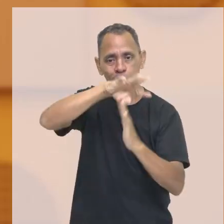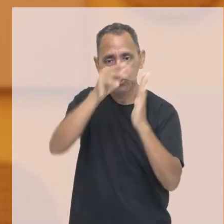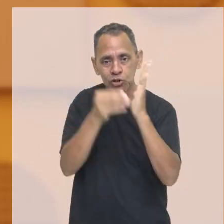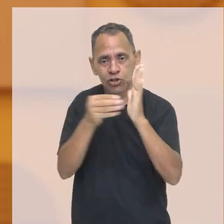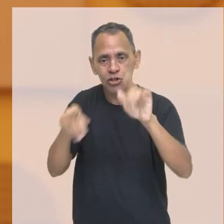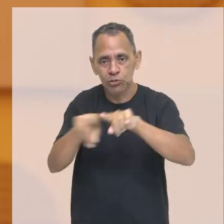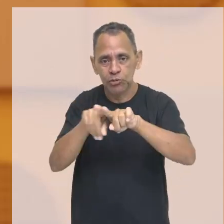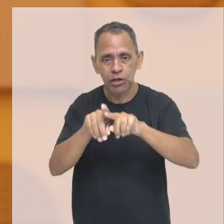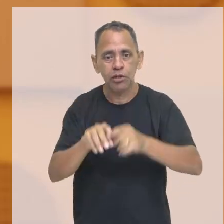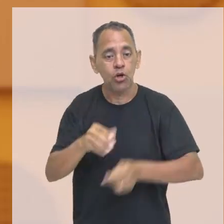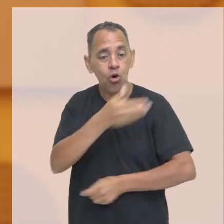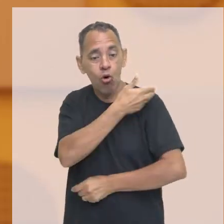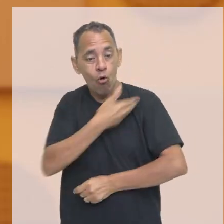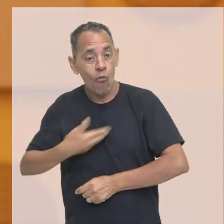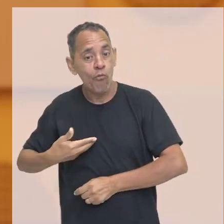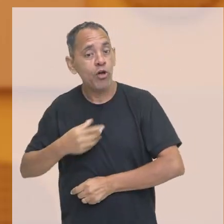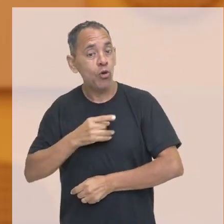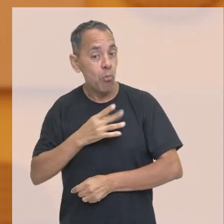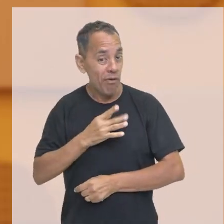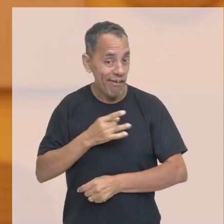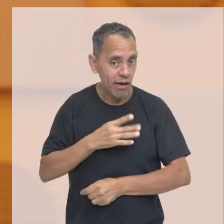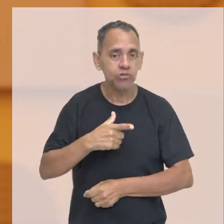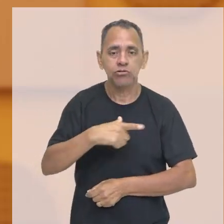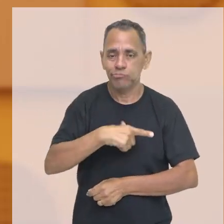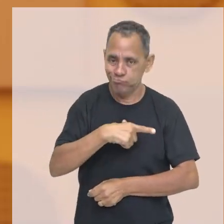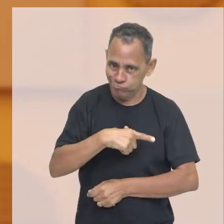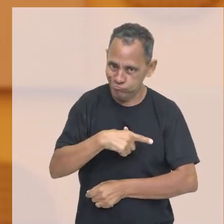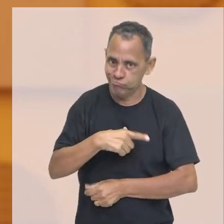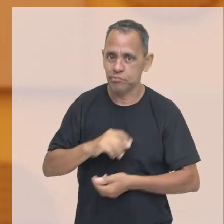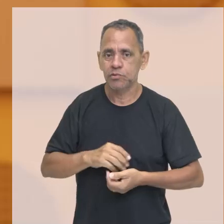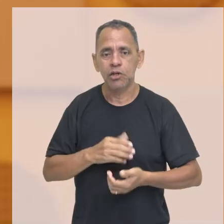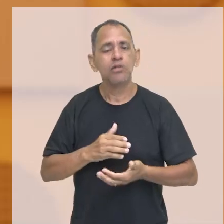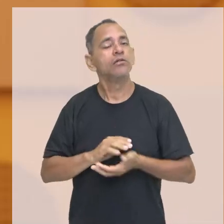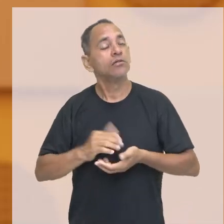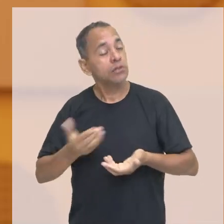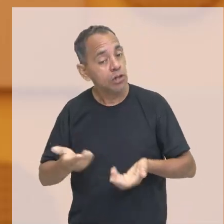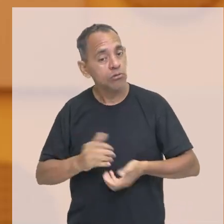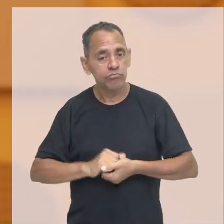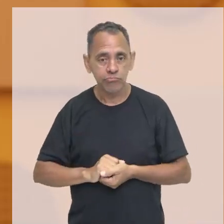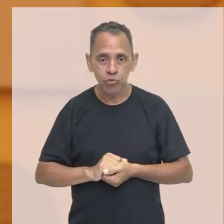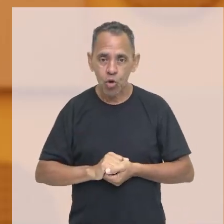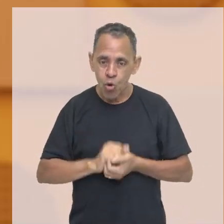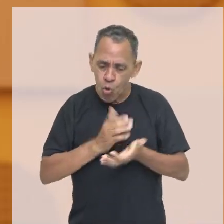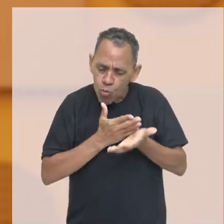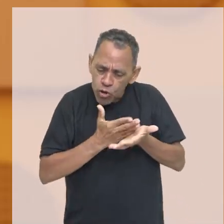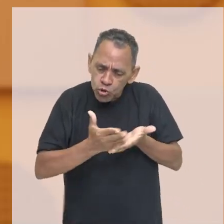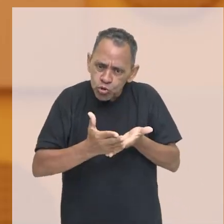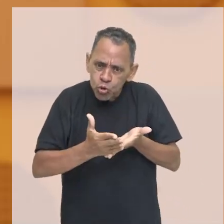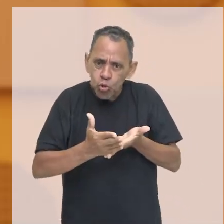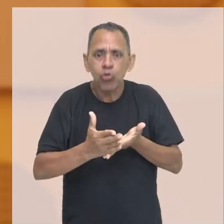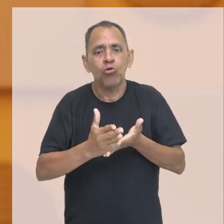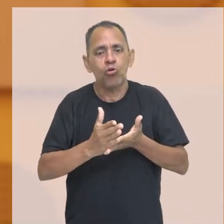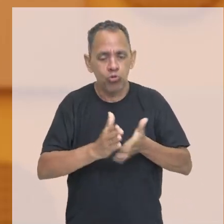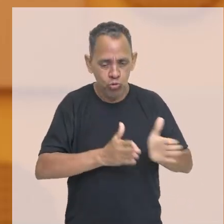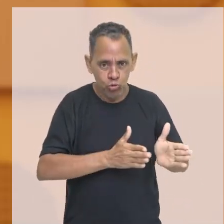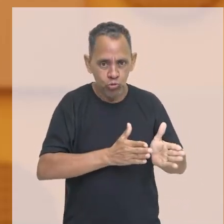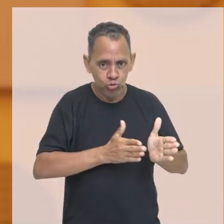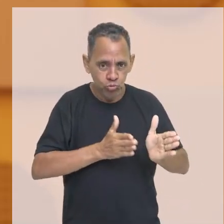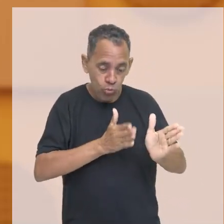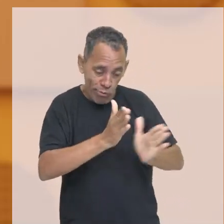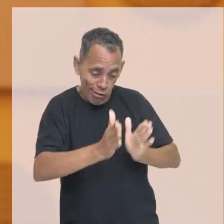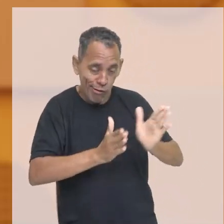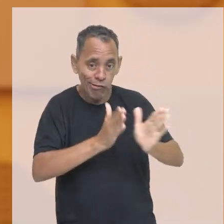Brasil. Nesse momento, então, começou os chamados ciclos de grandes projetos para a Amazônia. Esses